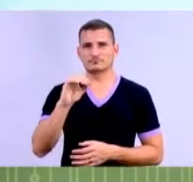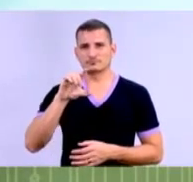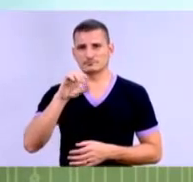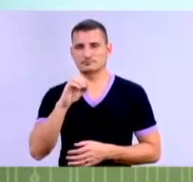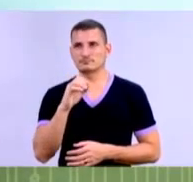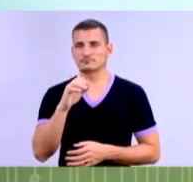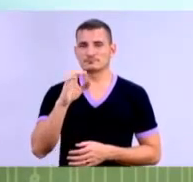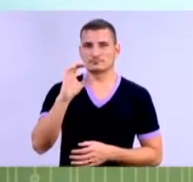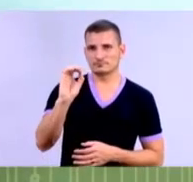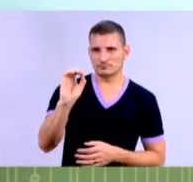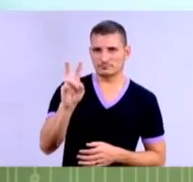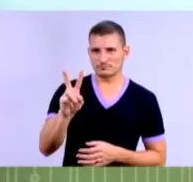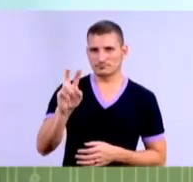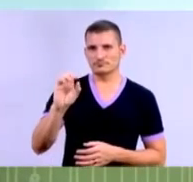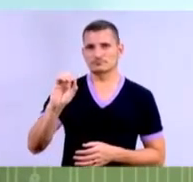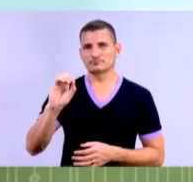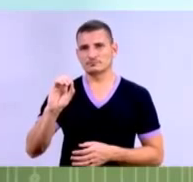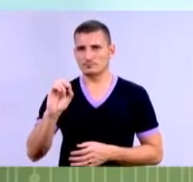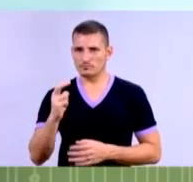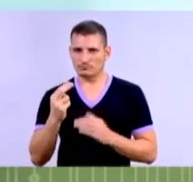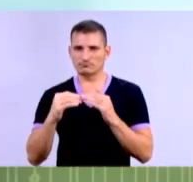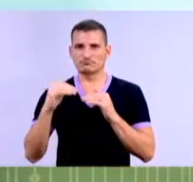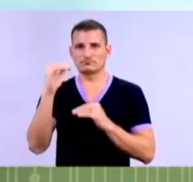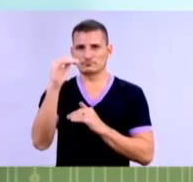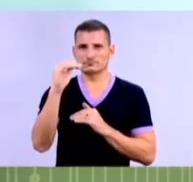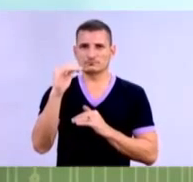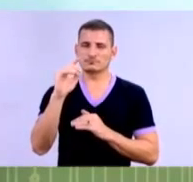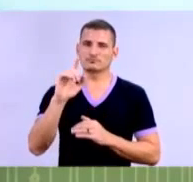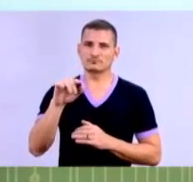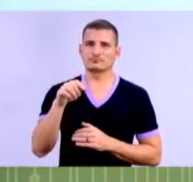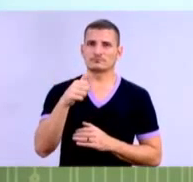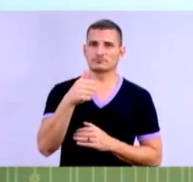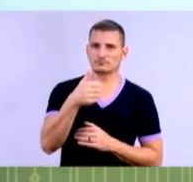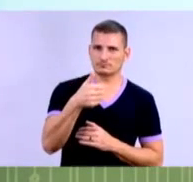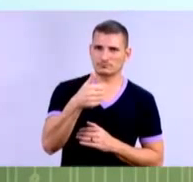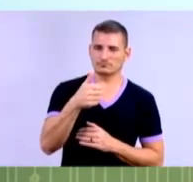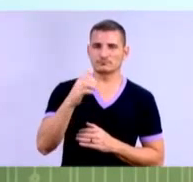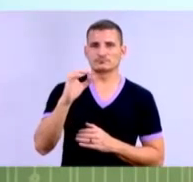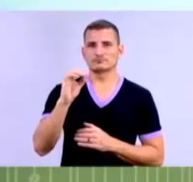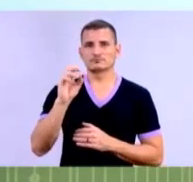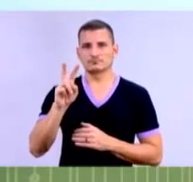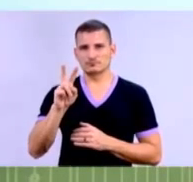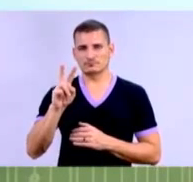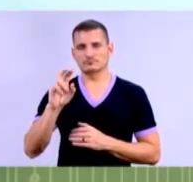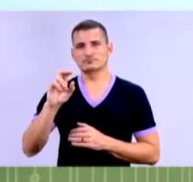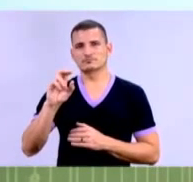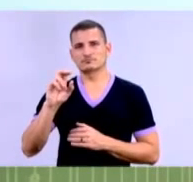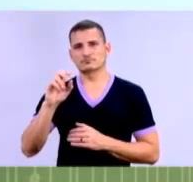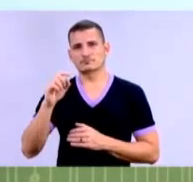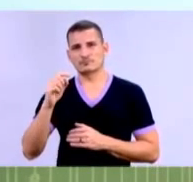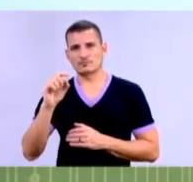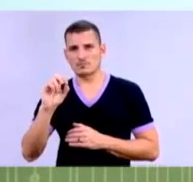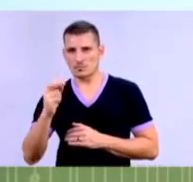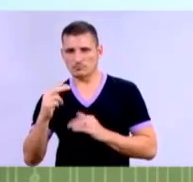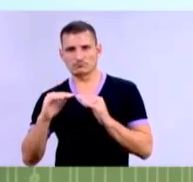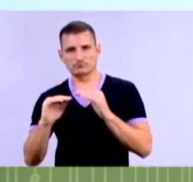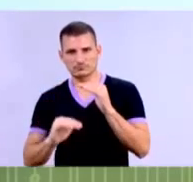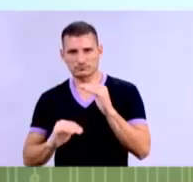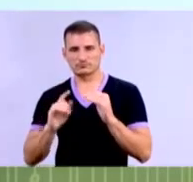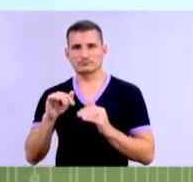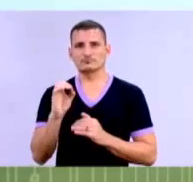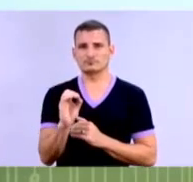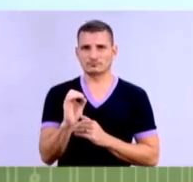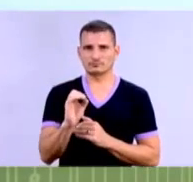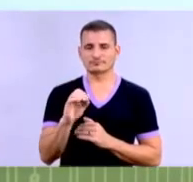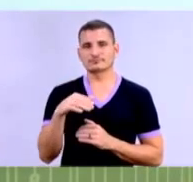0 volts ou mais, é sinalização 1, ou 0 volts ou menos, é sinalização 0, correto? Então, gera